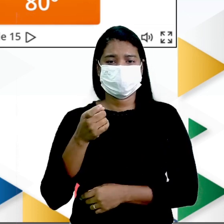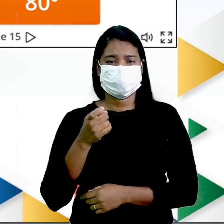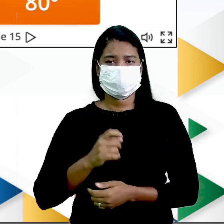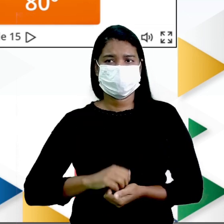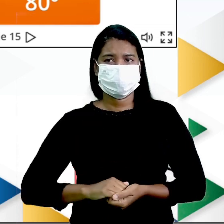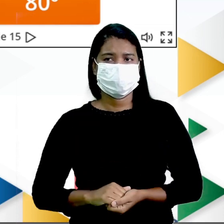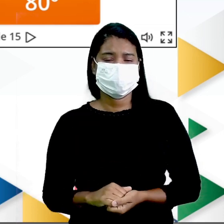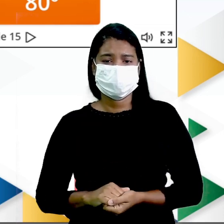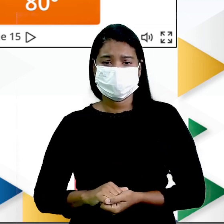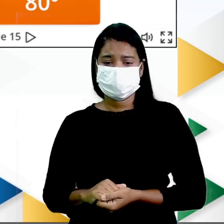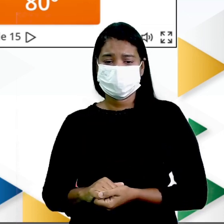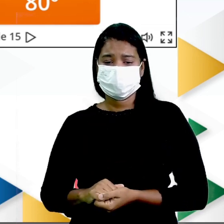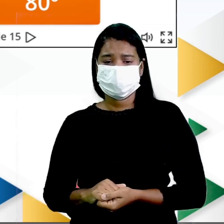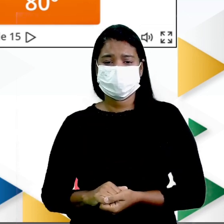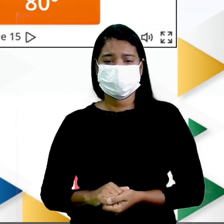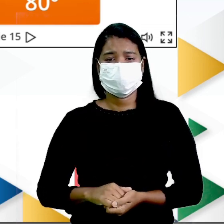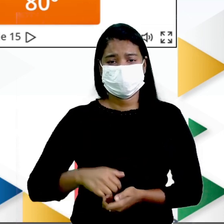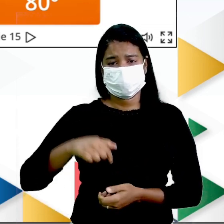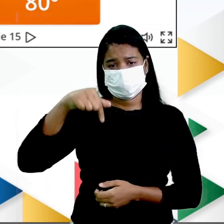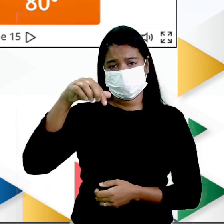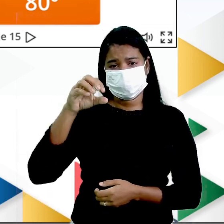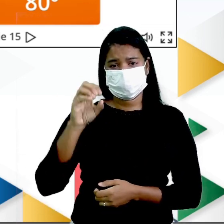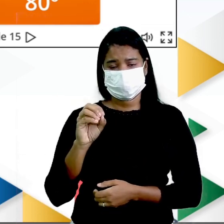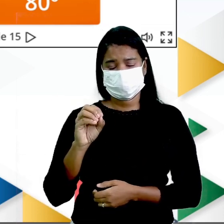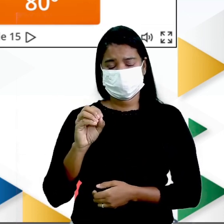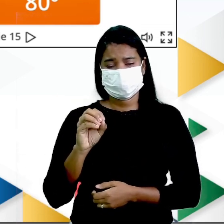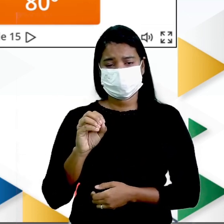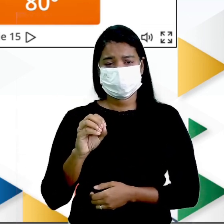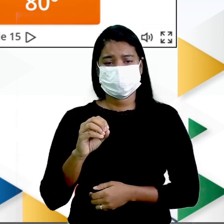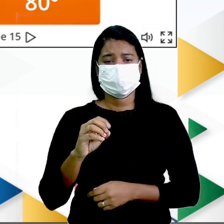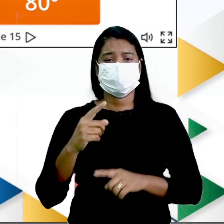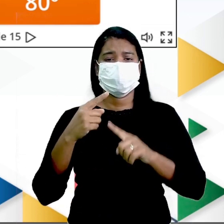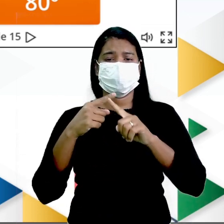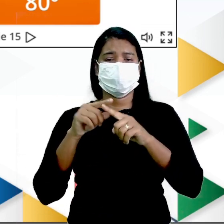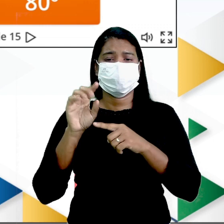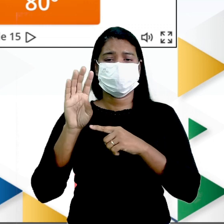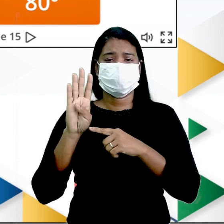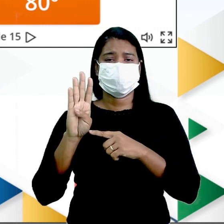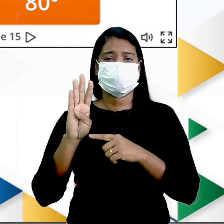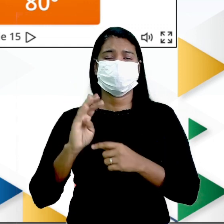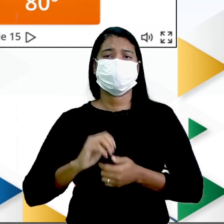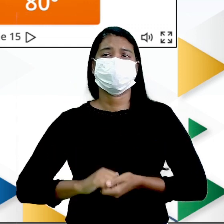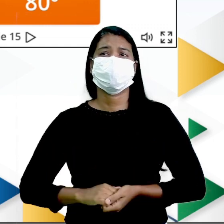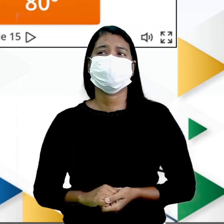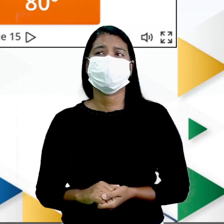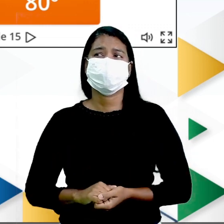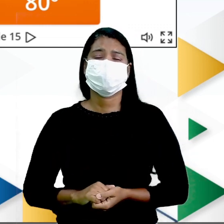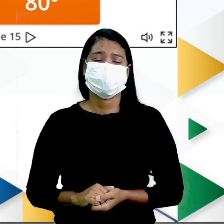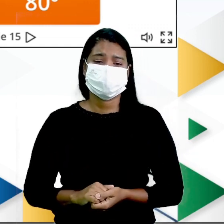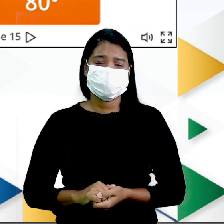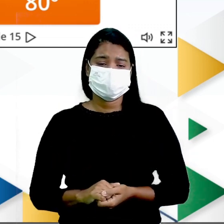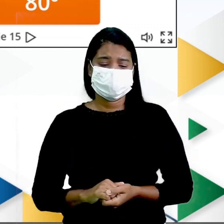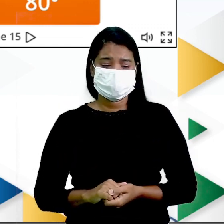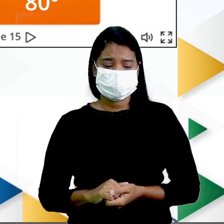é representada pelo ângulo 70 graus. Então, você tem que marcar a letra B. Esse aí, ó. Beleza? Viu como é fácil? Só que você tem que fazer